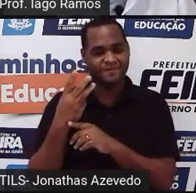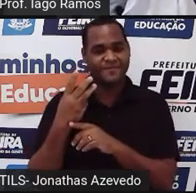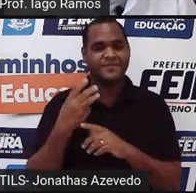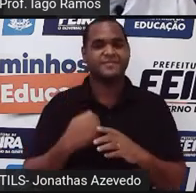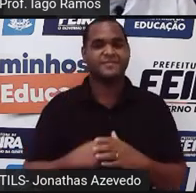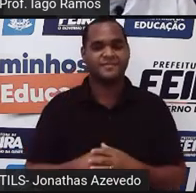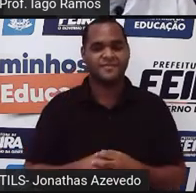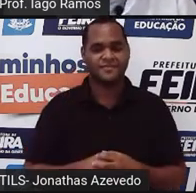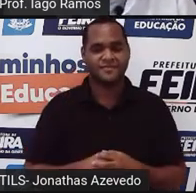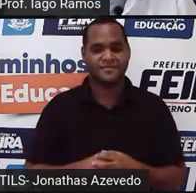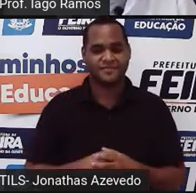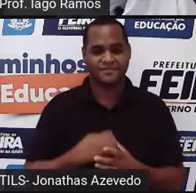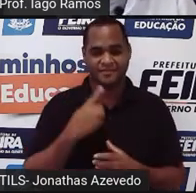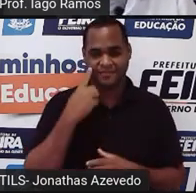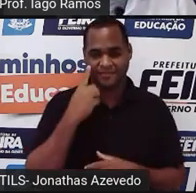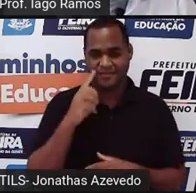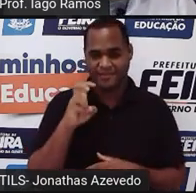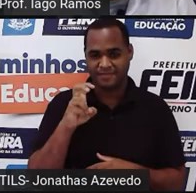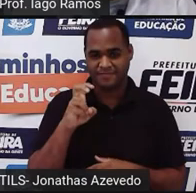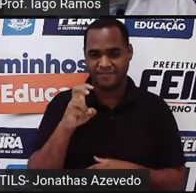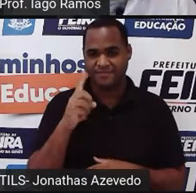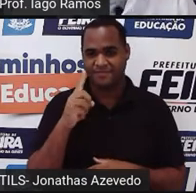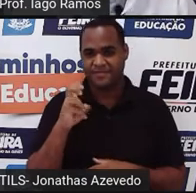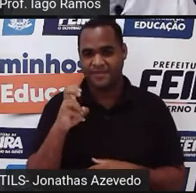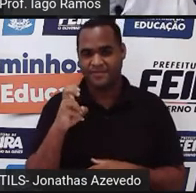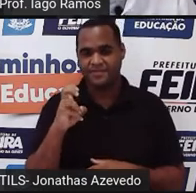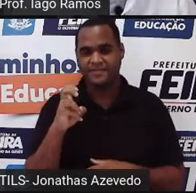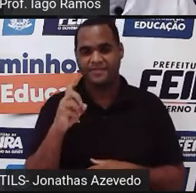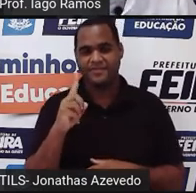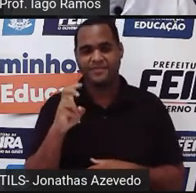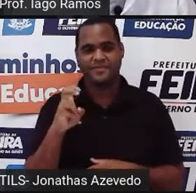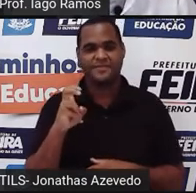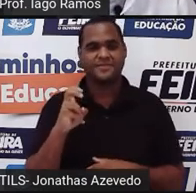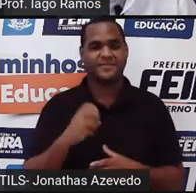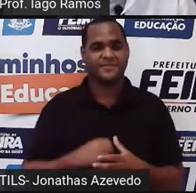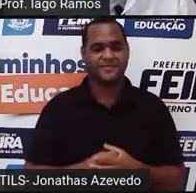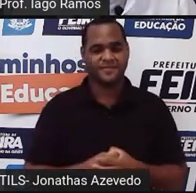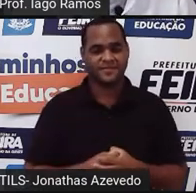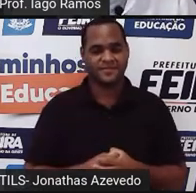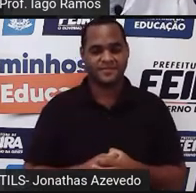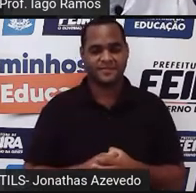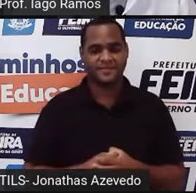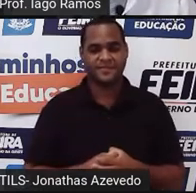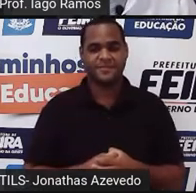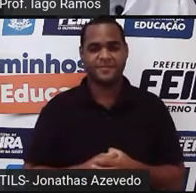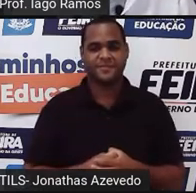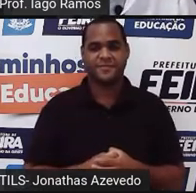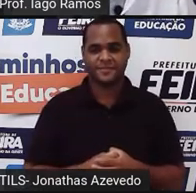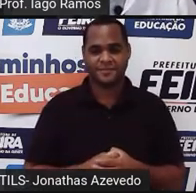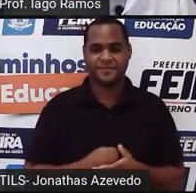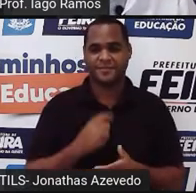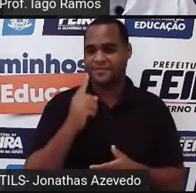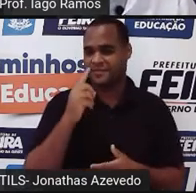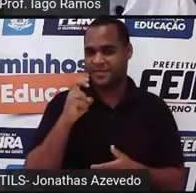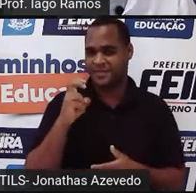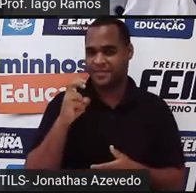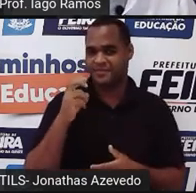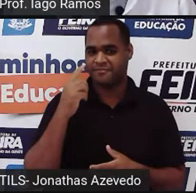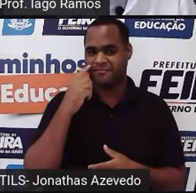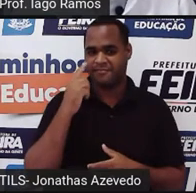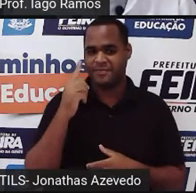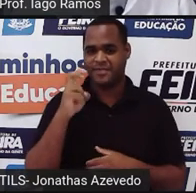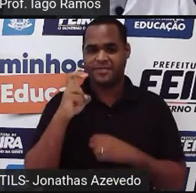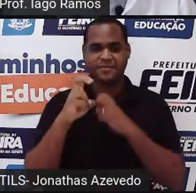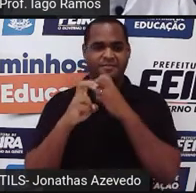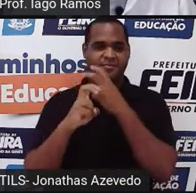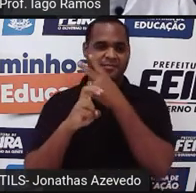negativos Então faz três vezes cinco que 15 tá bom aí esse 15 fica elevado esse